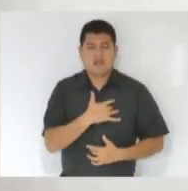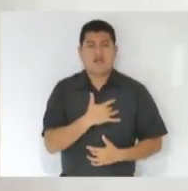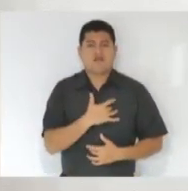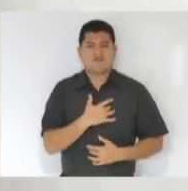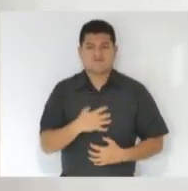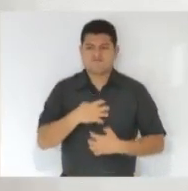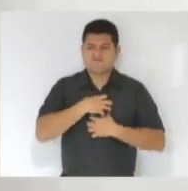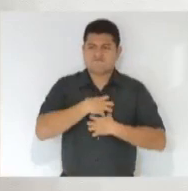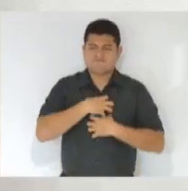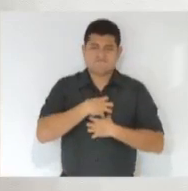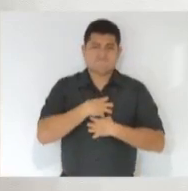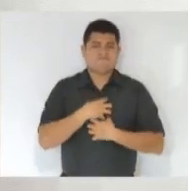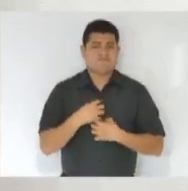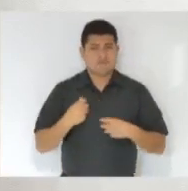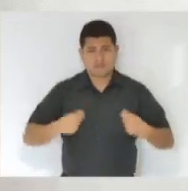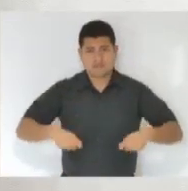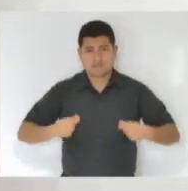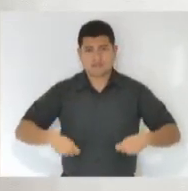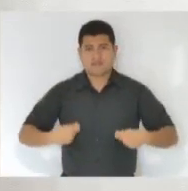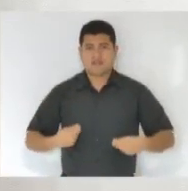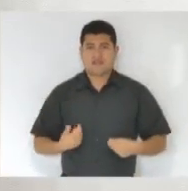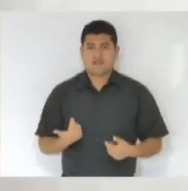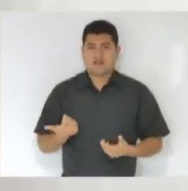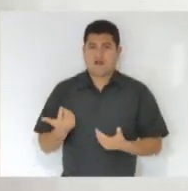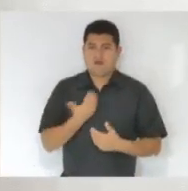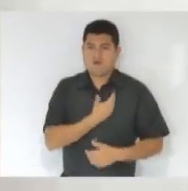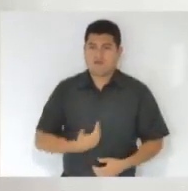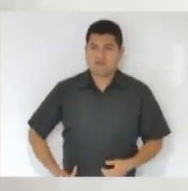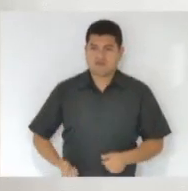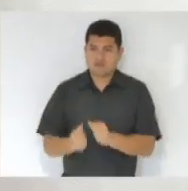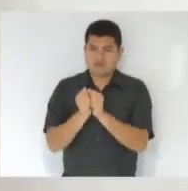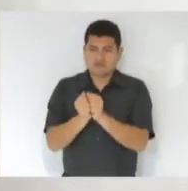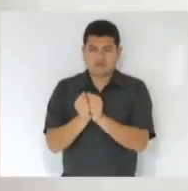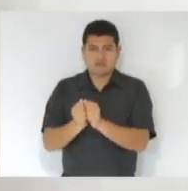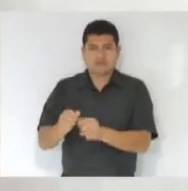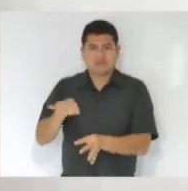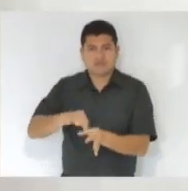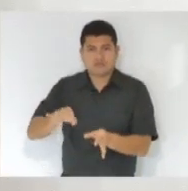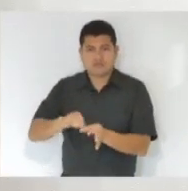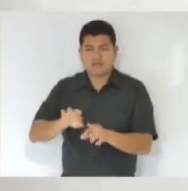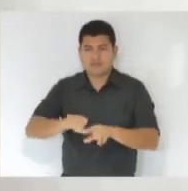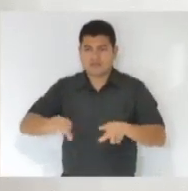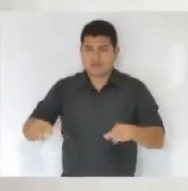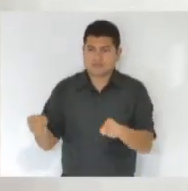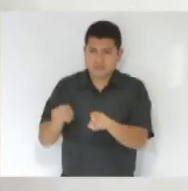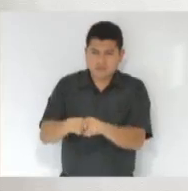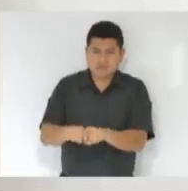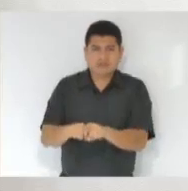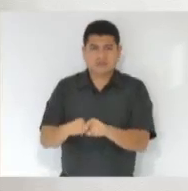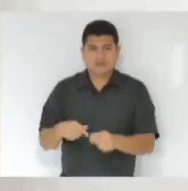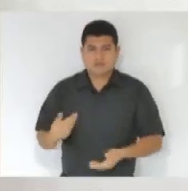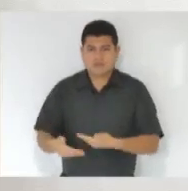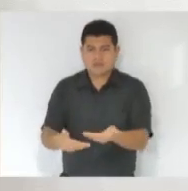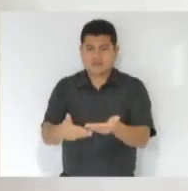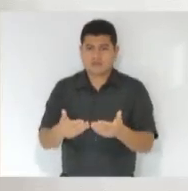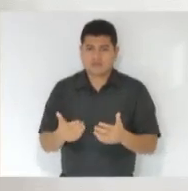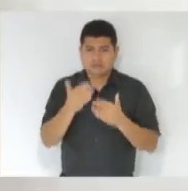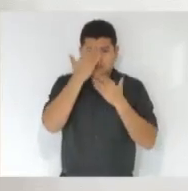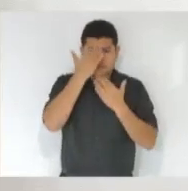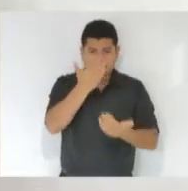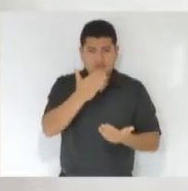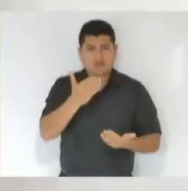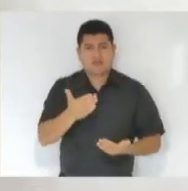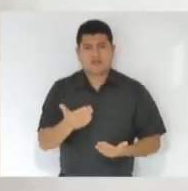nosso governo, através das entidades e parcerias, estamos avançando e avançando bastante. Eu agradeço a oportunidade,